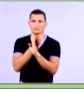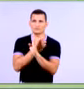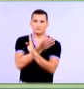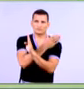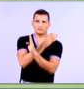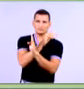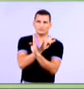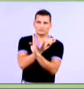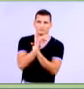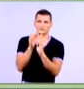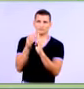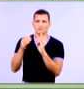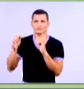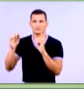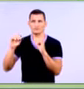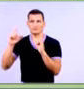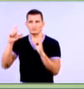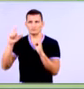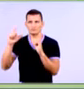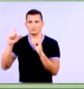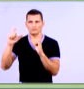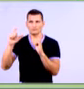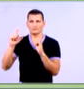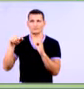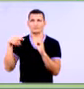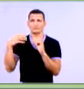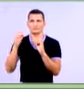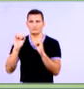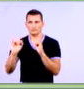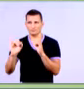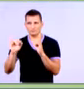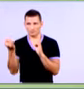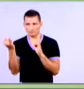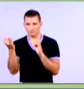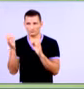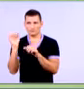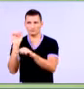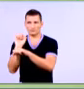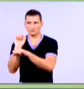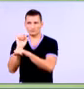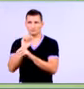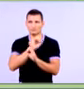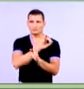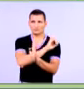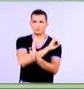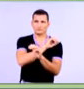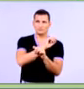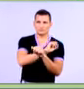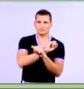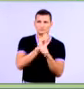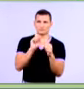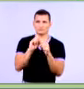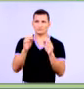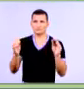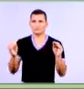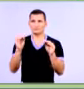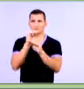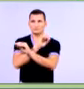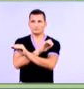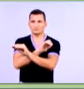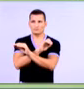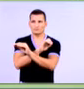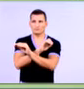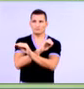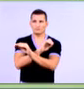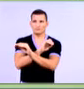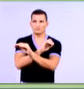os maiores desse lado aqui. Então, quando para o I e quando para o J, eles fazem a troca recíproca